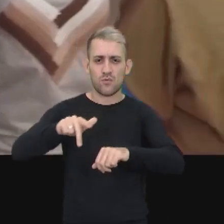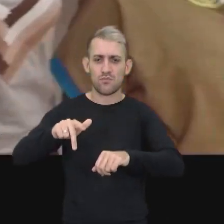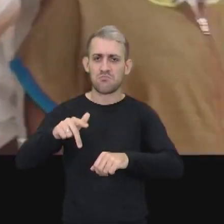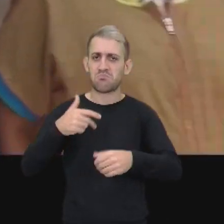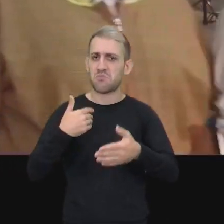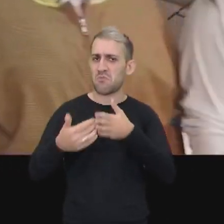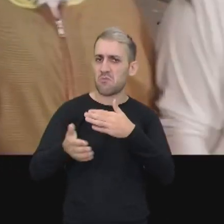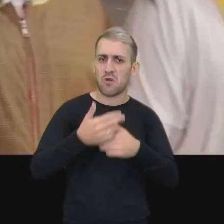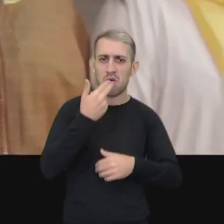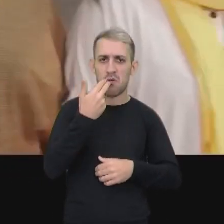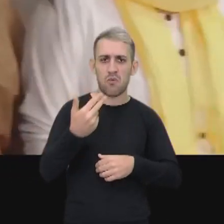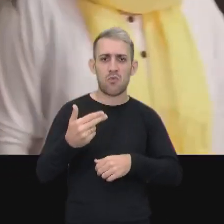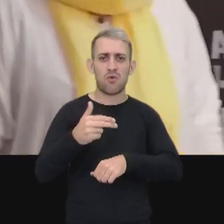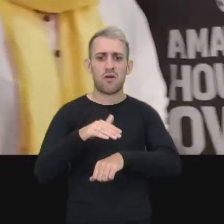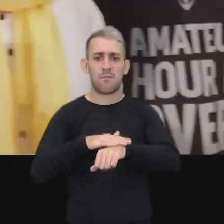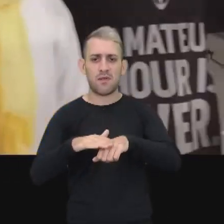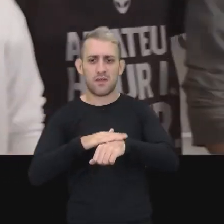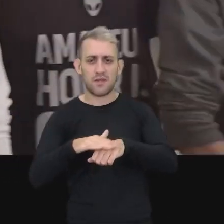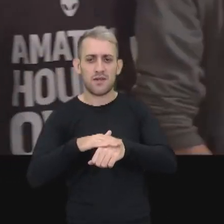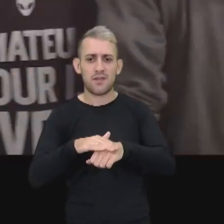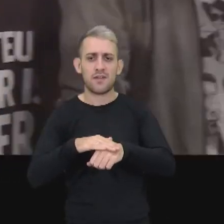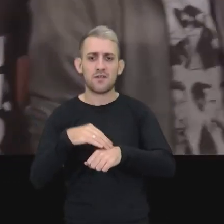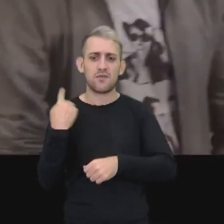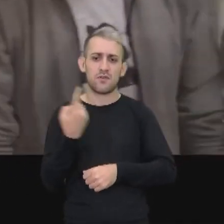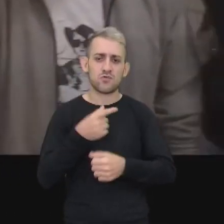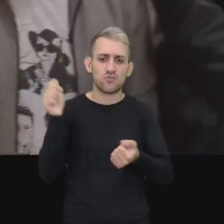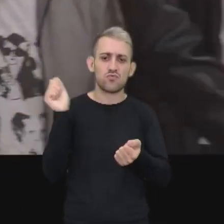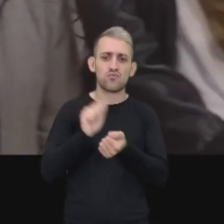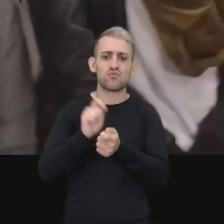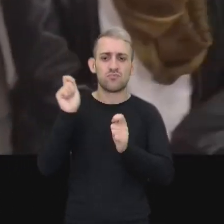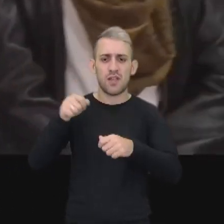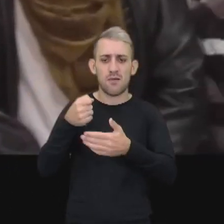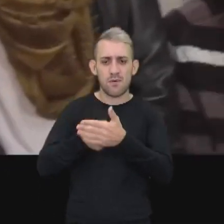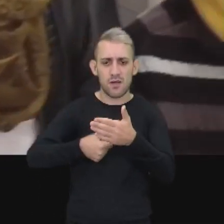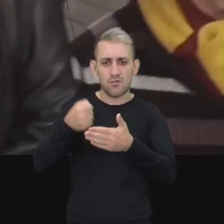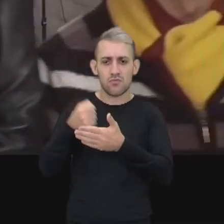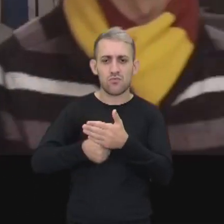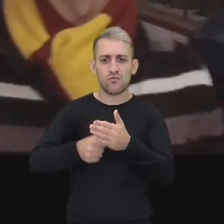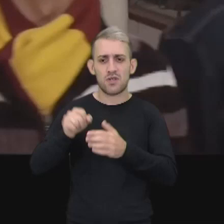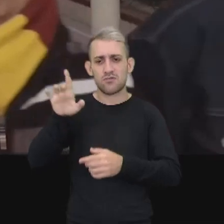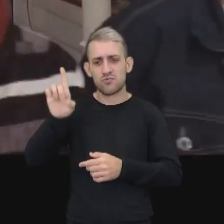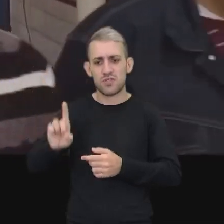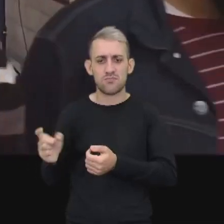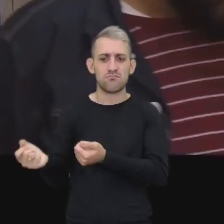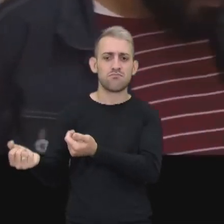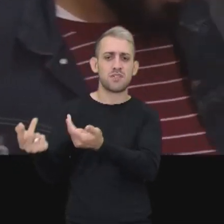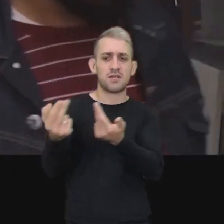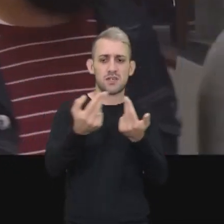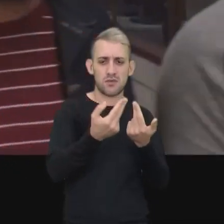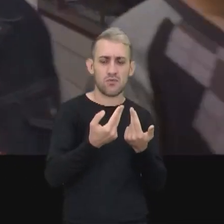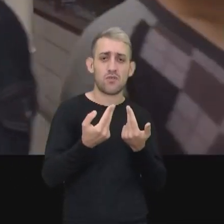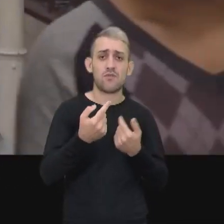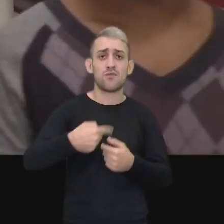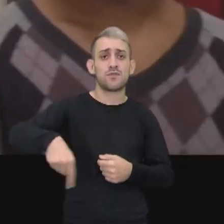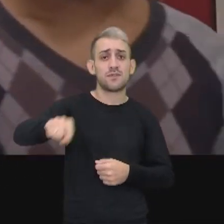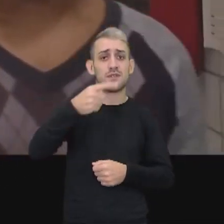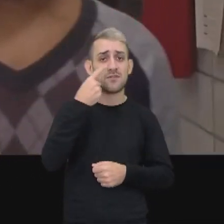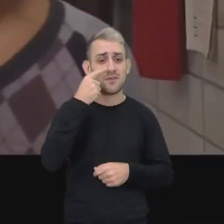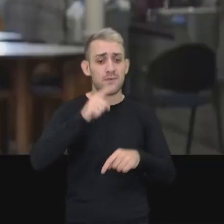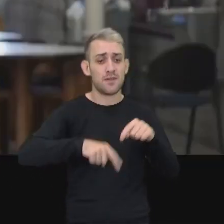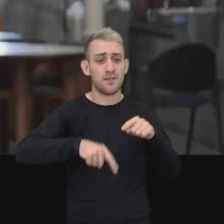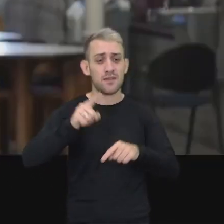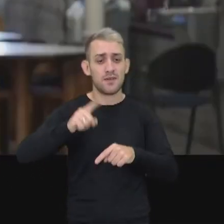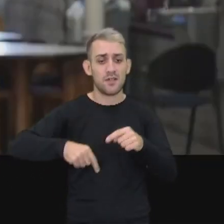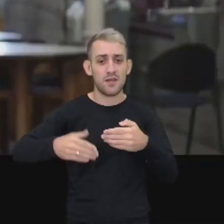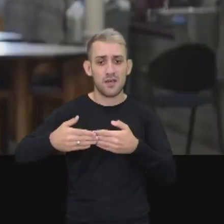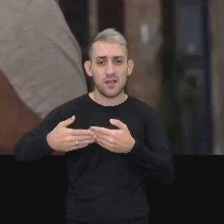pele, a virem conosco lutar pela igualdade racial, pela igualdade de direitos, pela igualdade de oportunidades. Você vai ver produtos a partir de agora